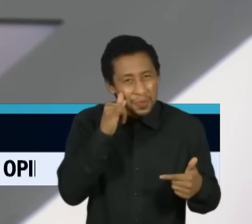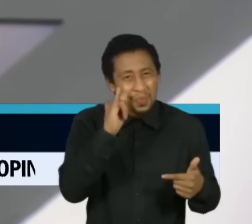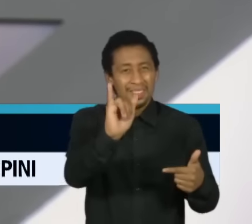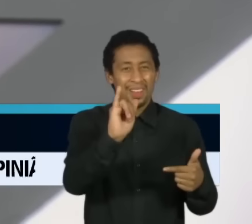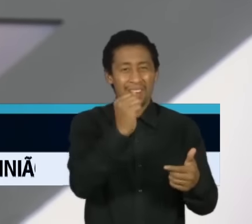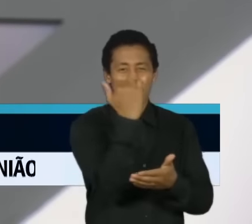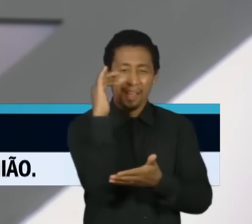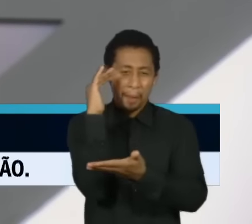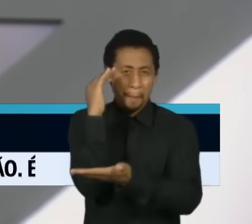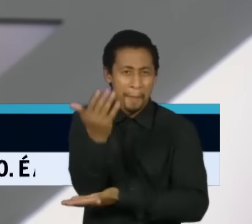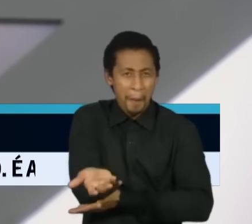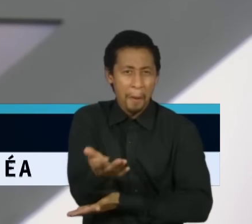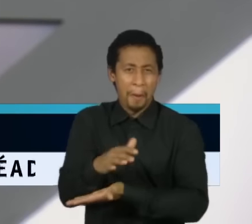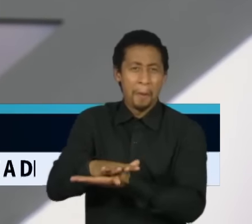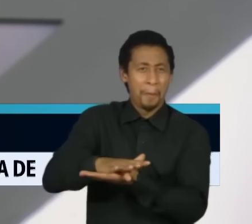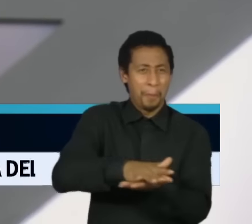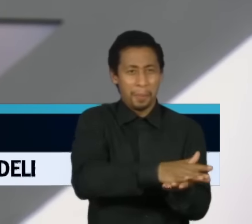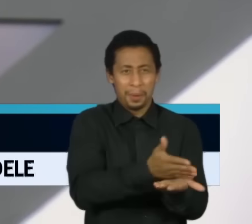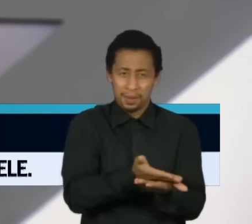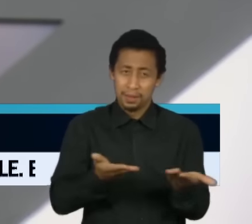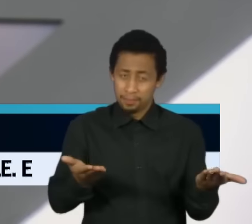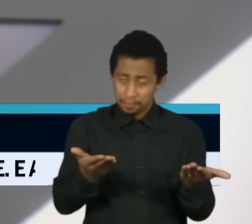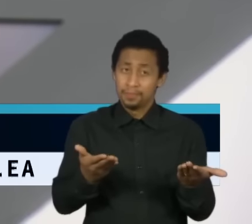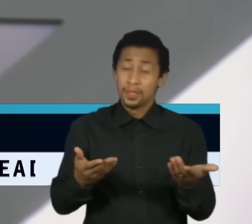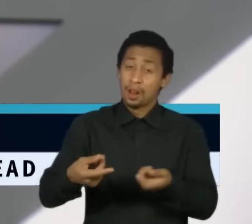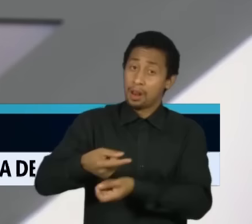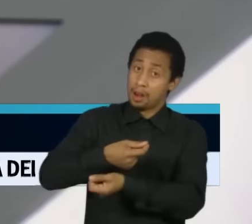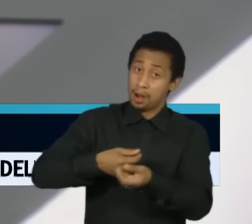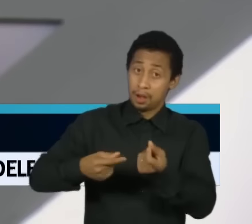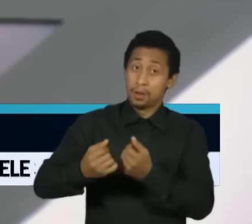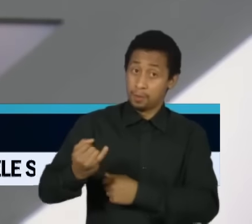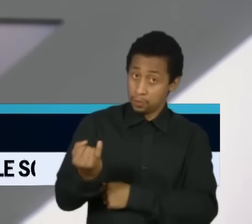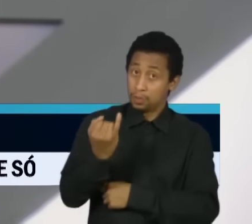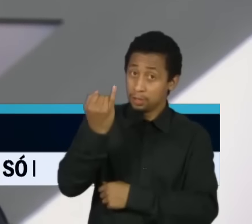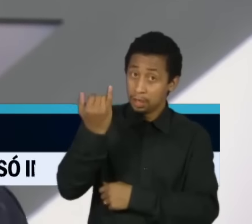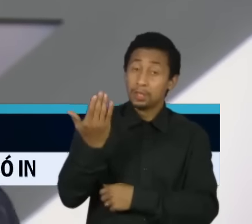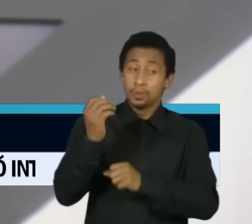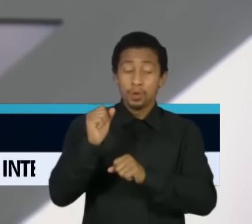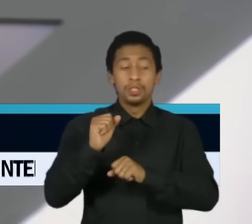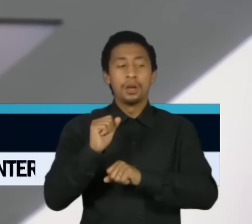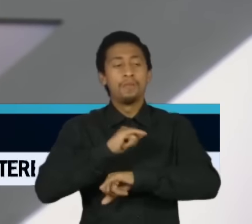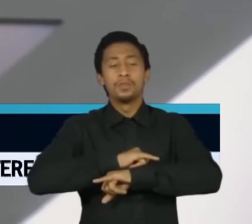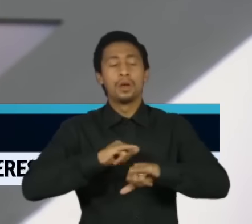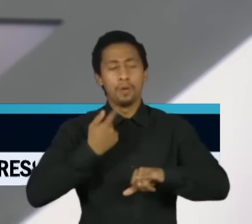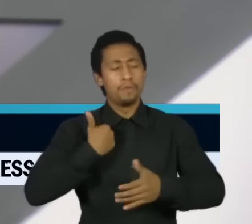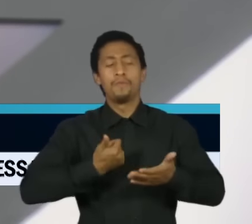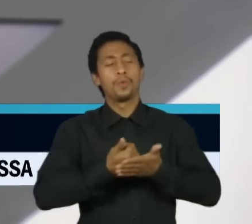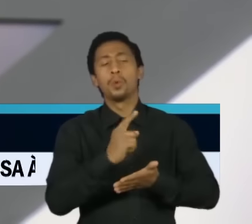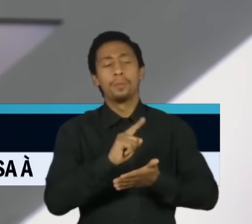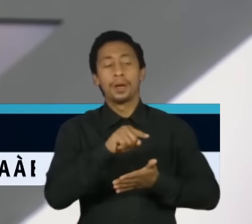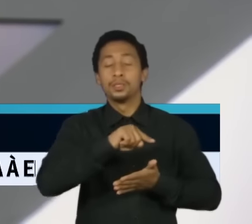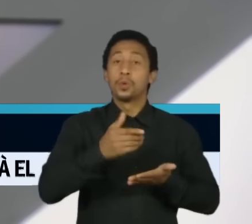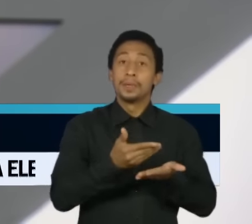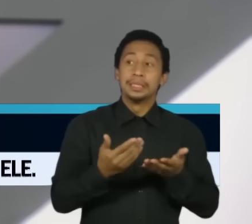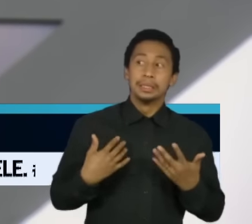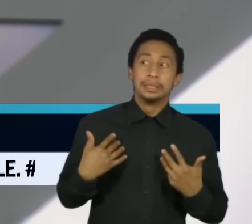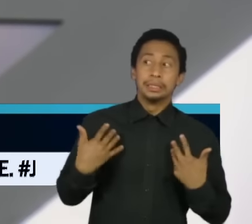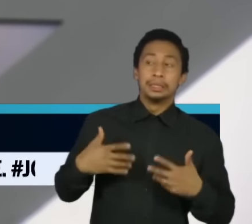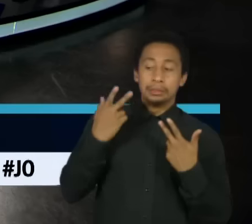Então, eu acho que o mercado é um ator importante e pode dar uma contribuição muito significativa para a gente equilibrar um pouco essa